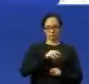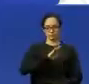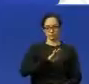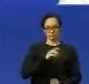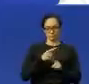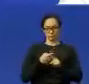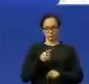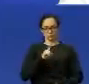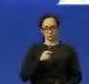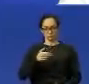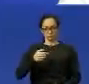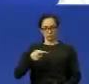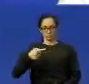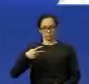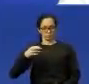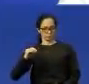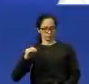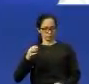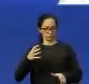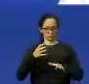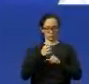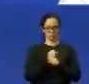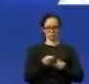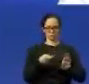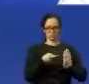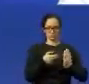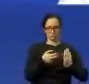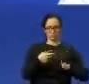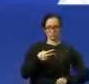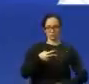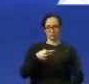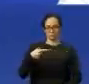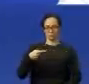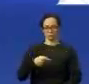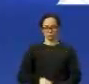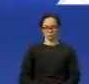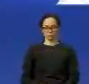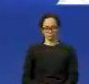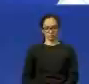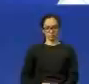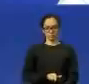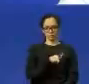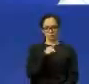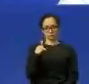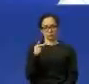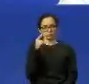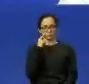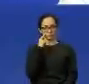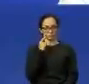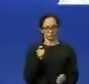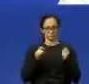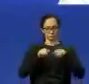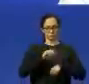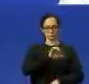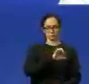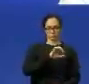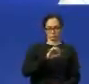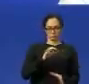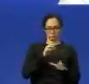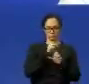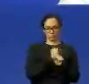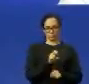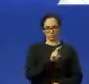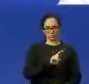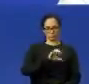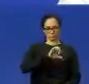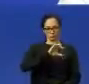vezes 1 igual a 120, chegando que o B igual a 21. E no terceiro momento, vamos fazer 90 batimentos por minuto,